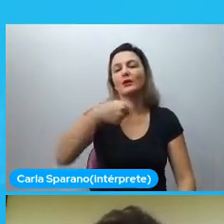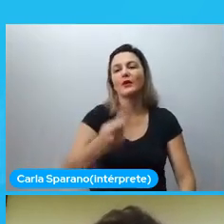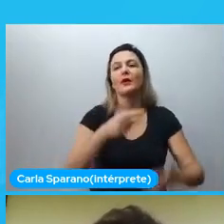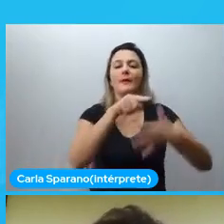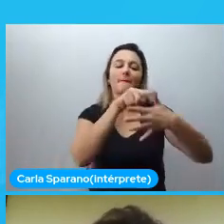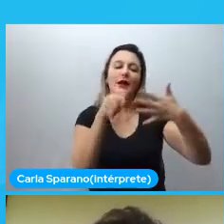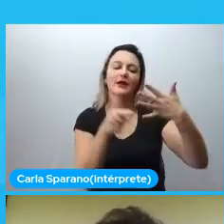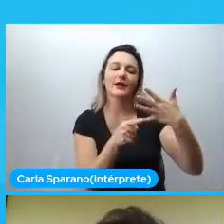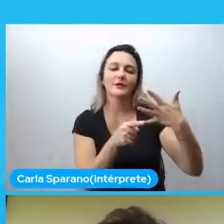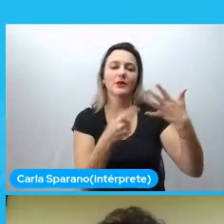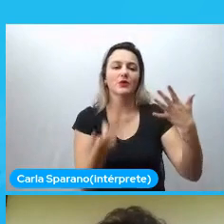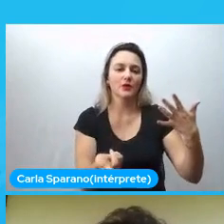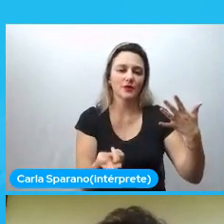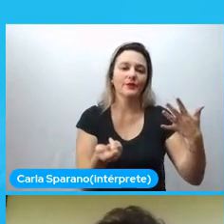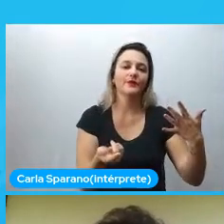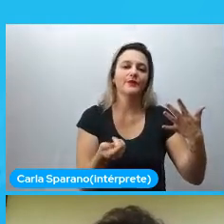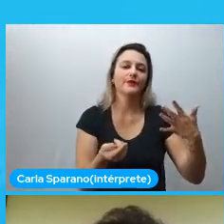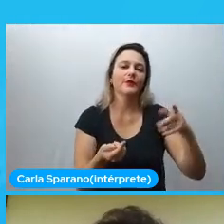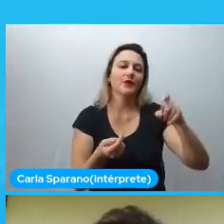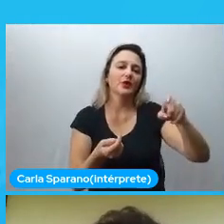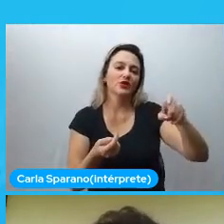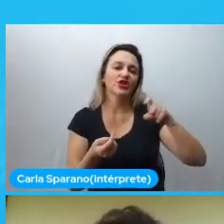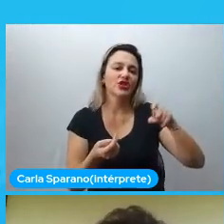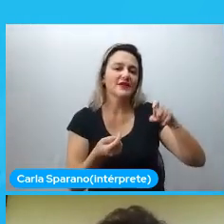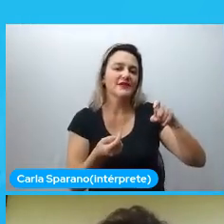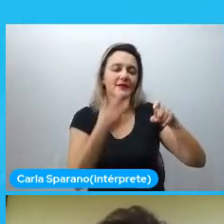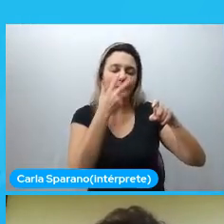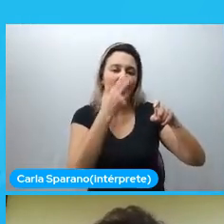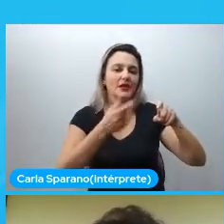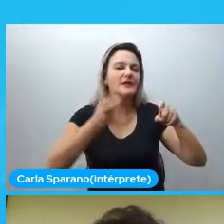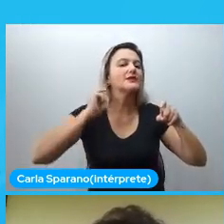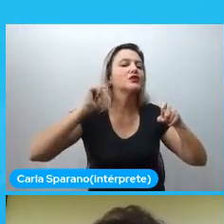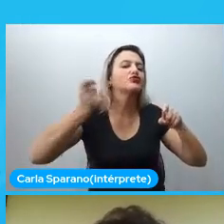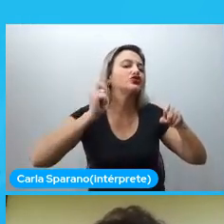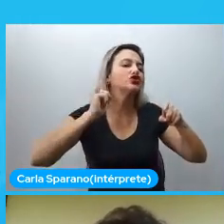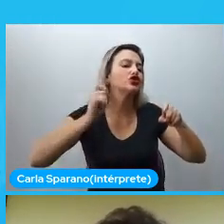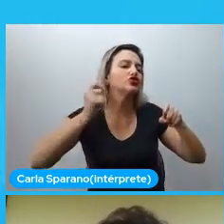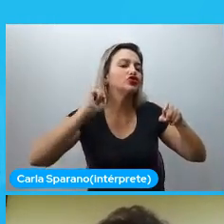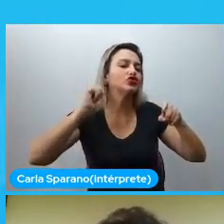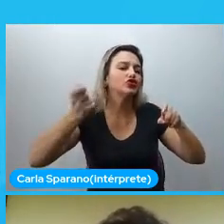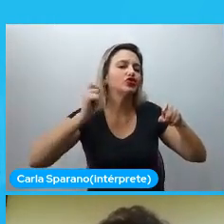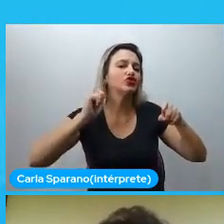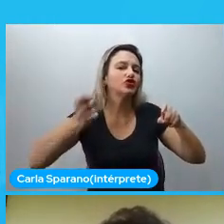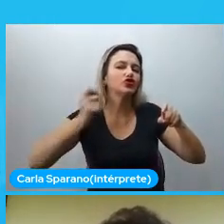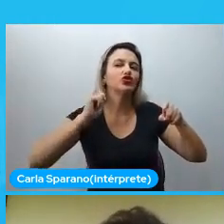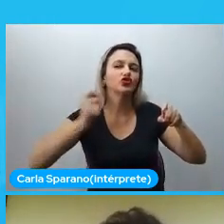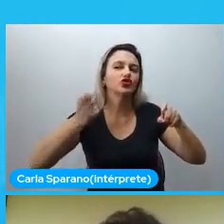O é uma caixa, o S é tipo um chocalhozinho. E se você entrar aqui, ó,